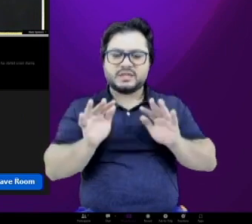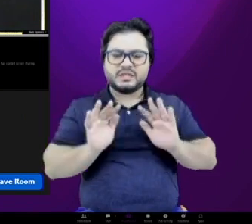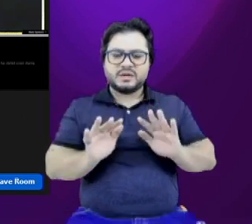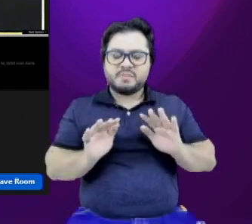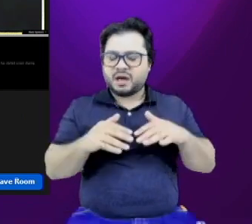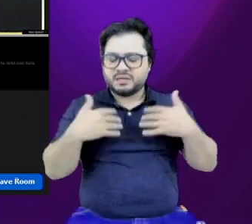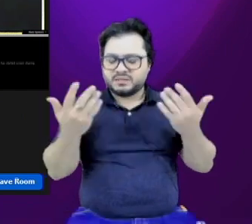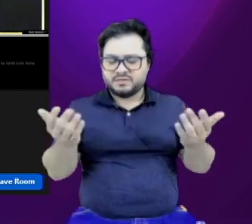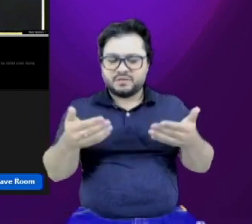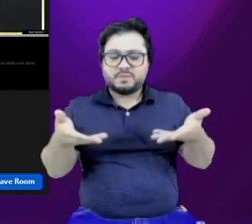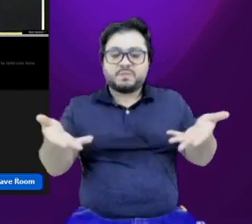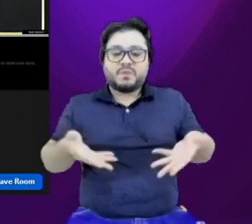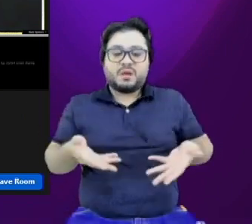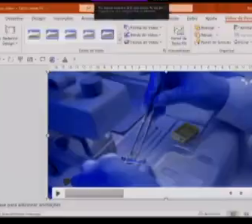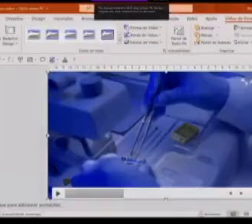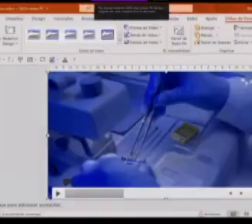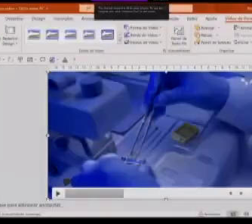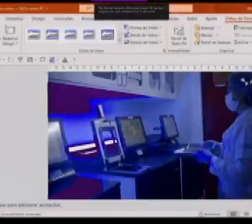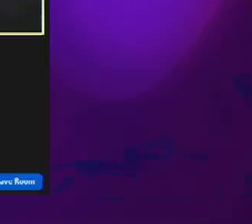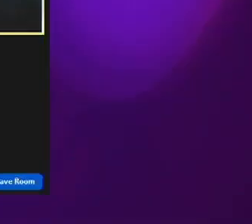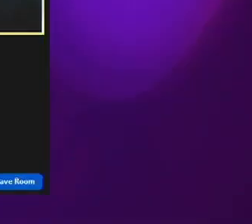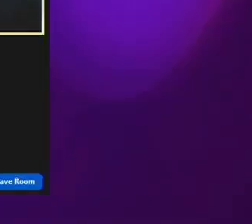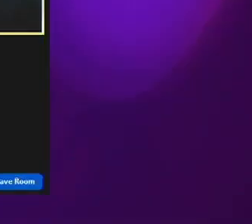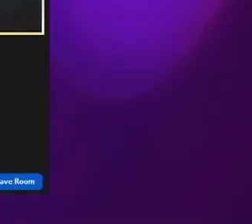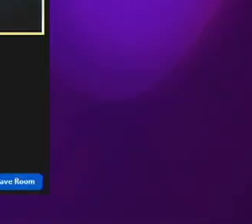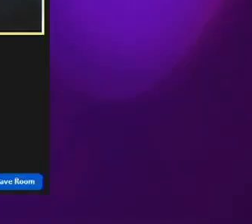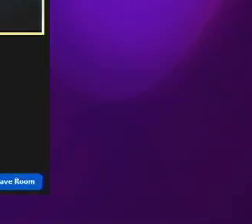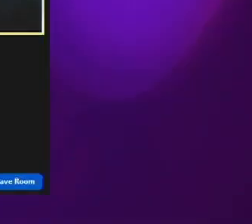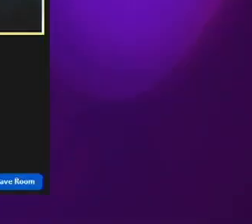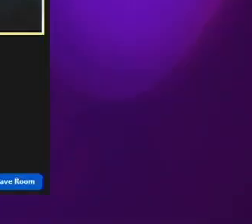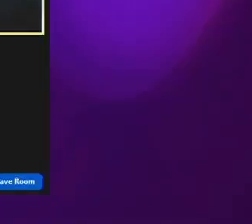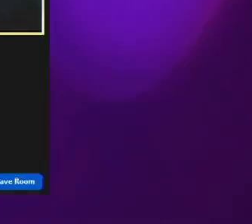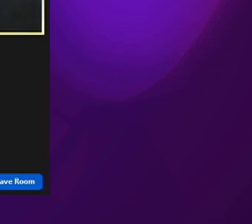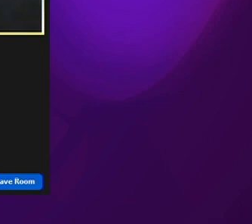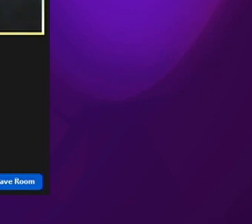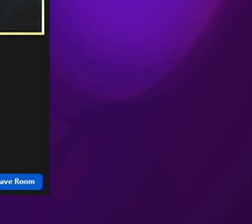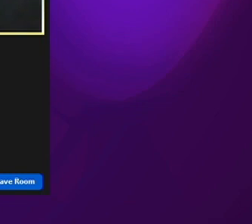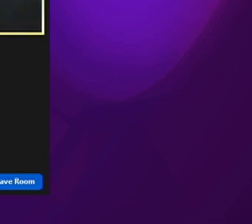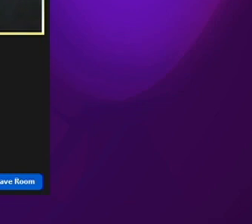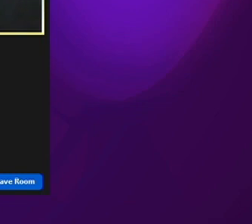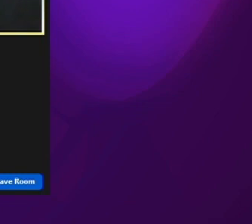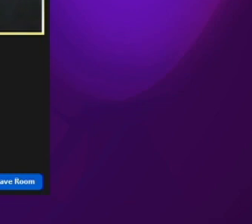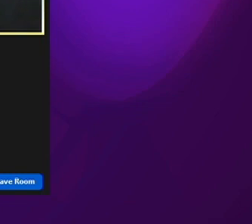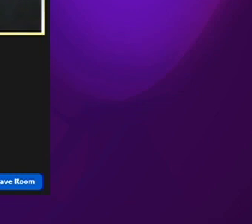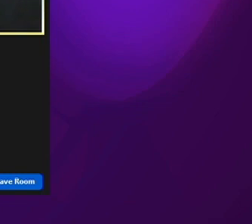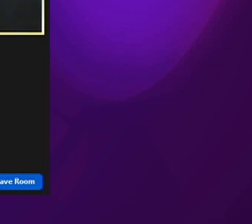enfim. Agora, a gente vai convidar a doutora Renata Poldre, também, né, trabalha conosco, né, tenho o prazer de estar com ela aí